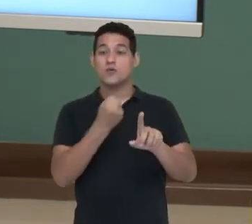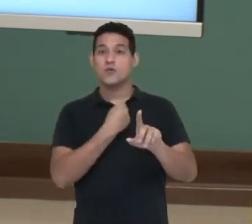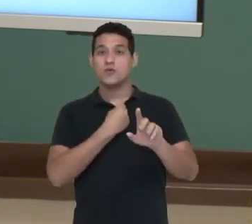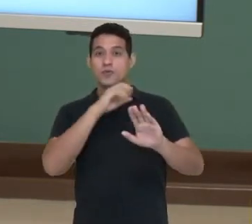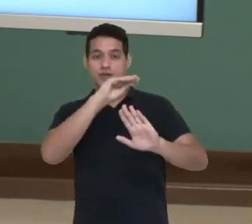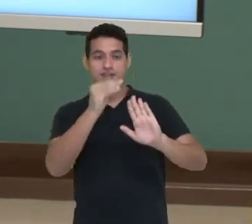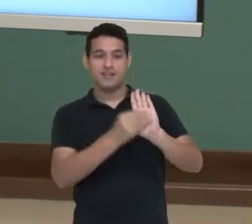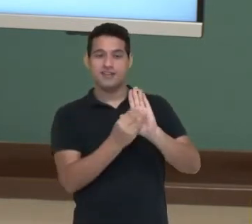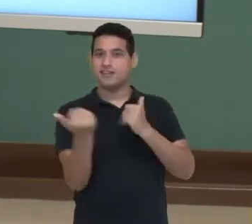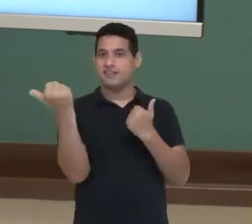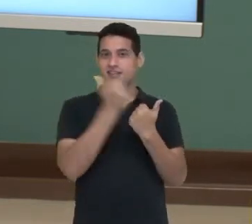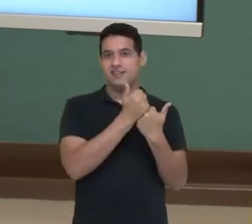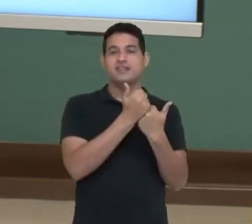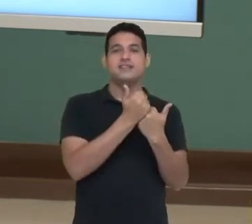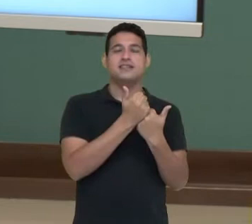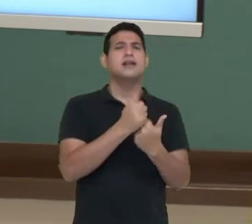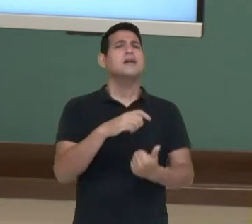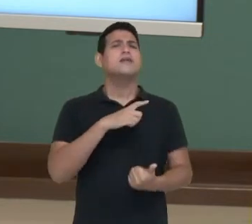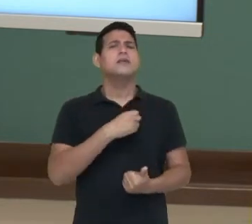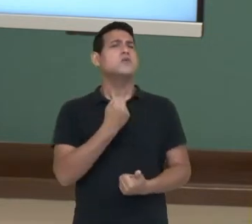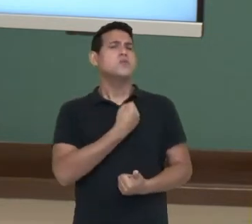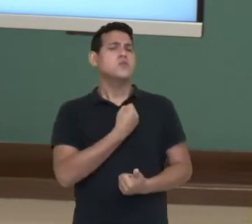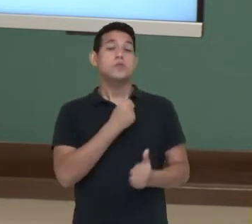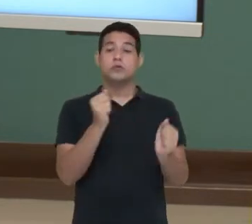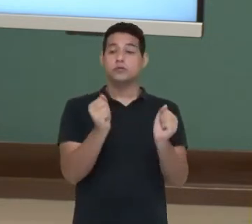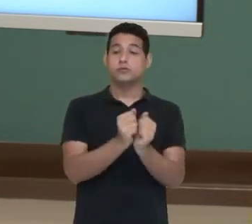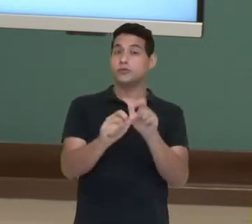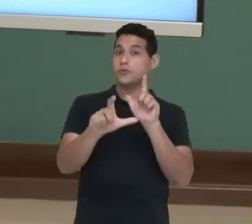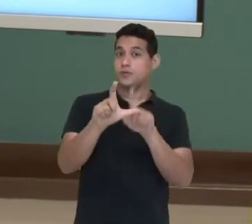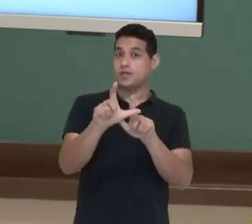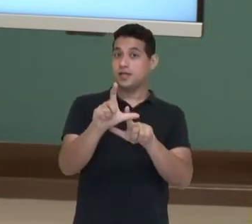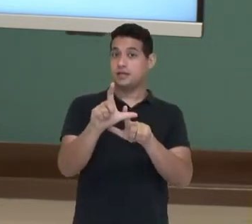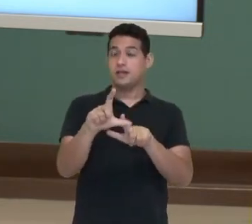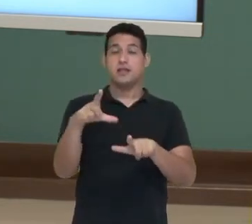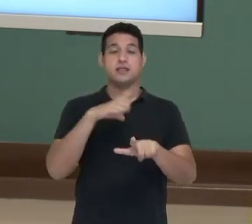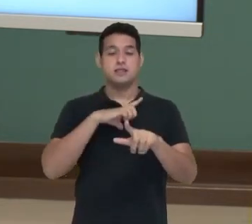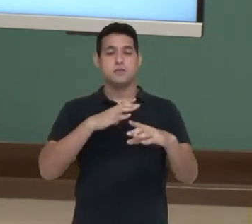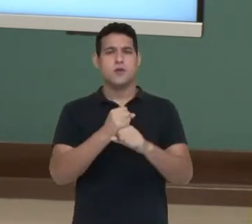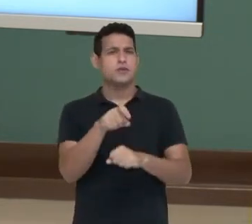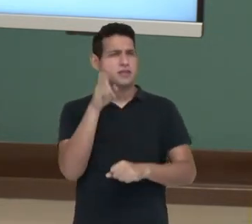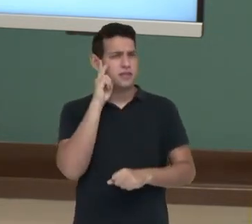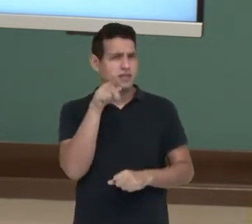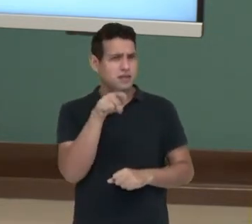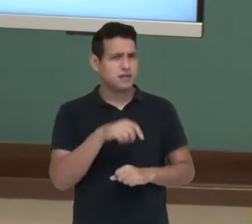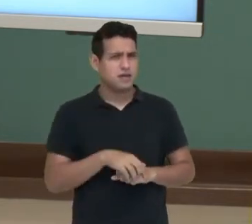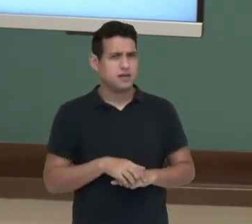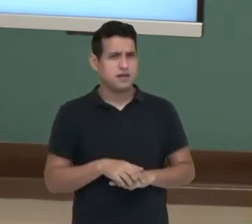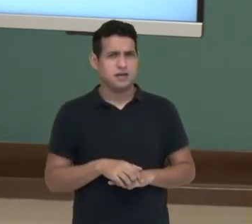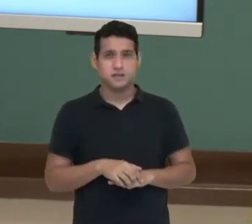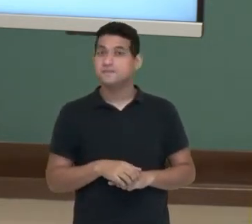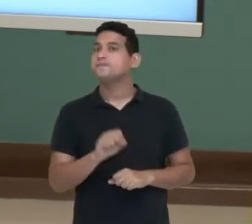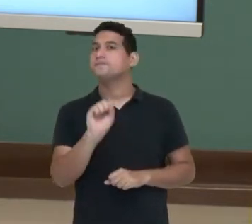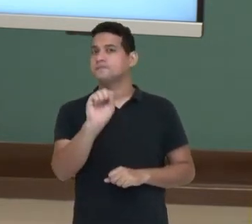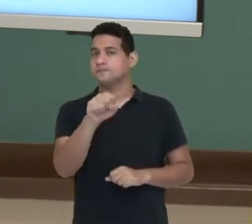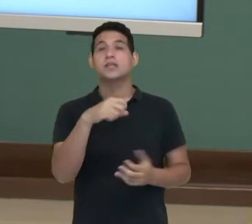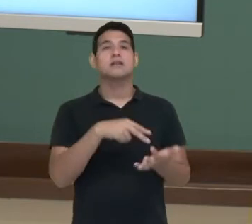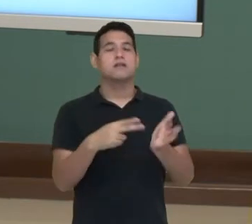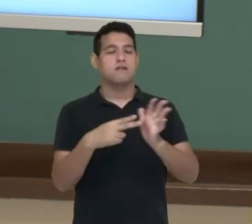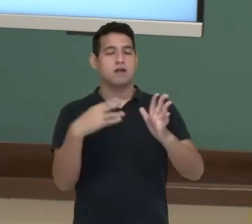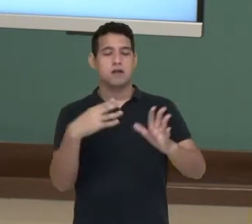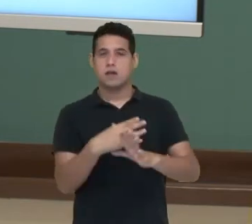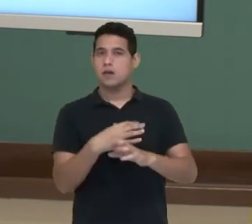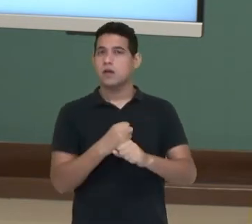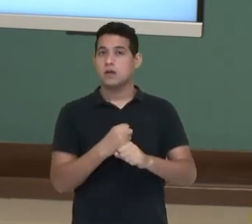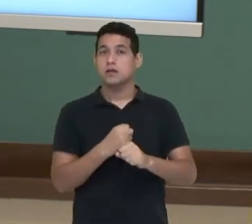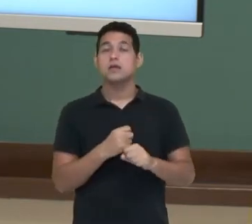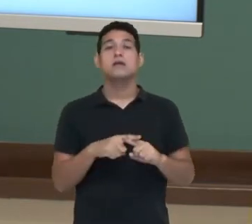no lugar. Então, quando eu tenho um número grudado com letra, no meio eu tenho uma conta. Você lembra disso? Sim, é uma multiplicação, tá